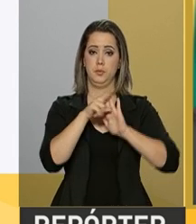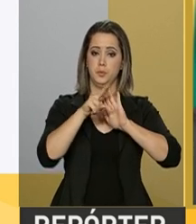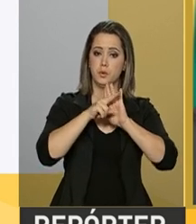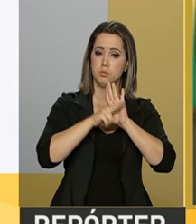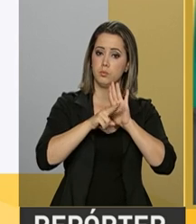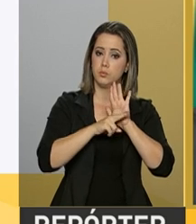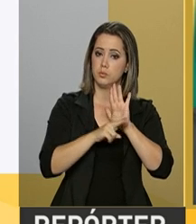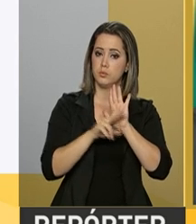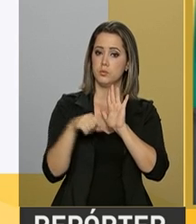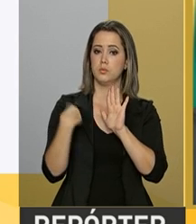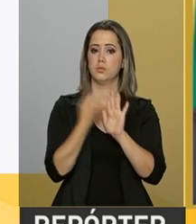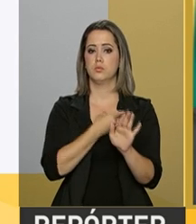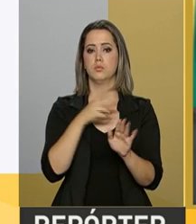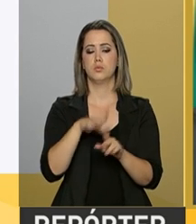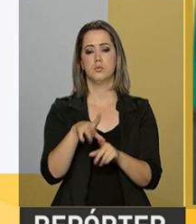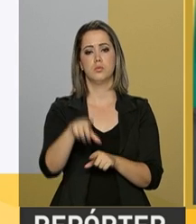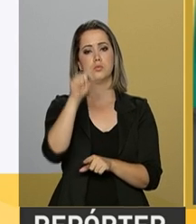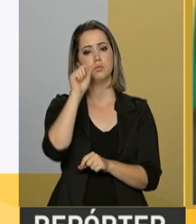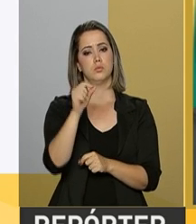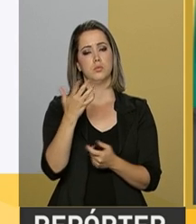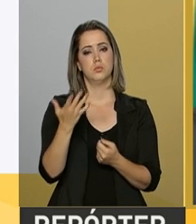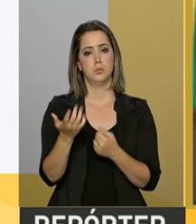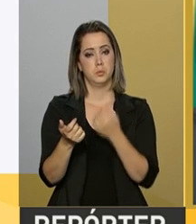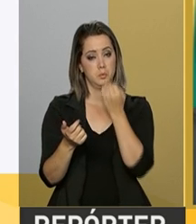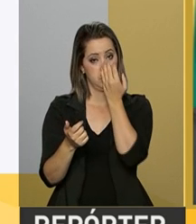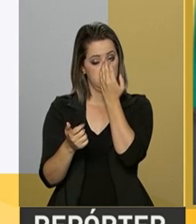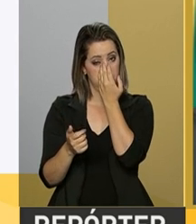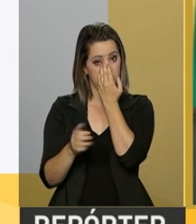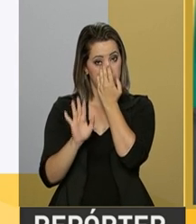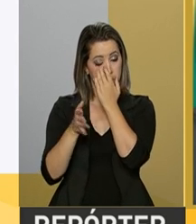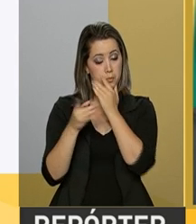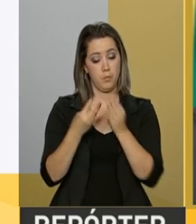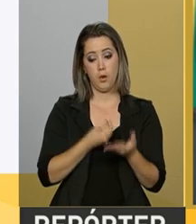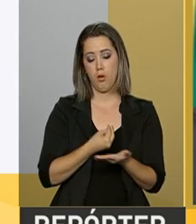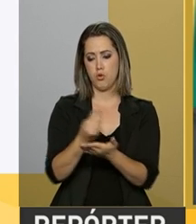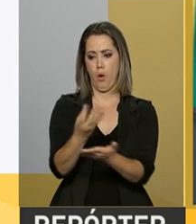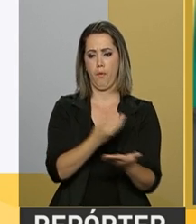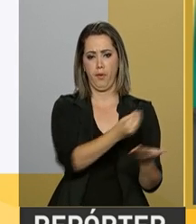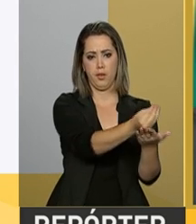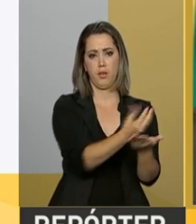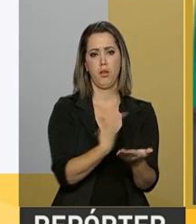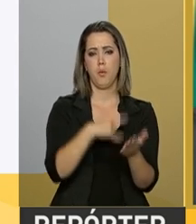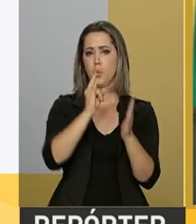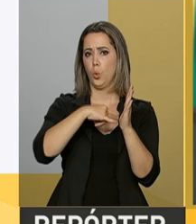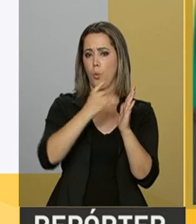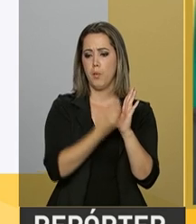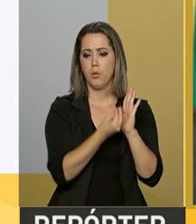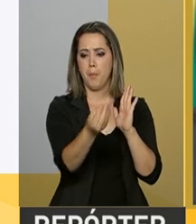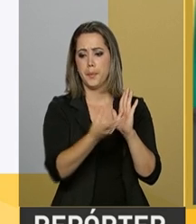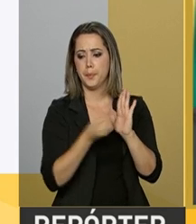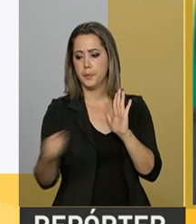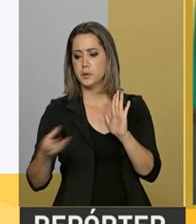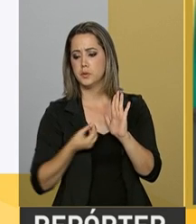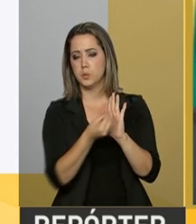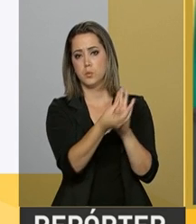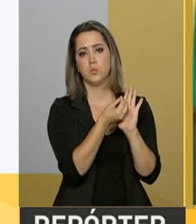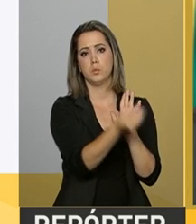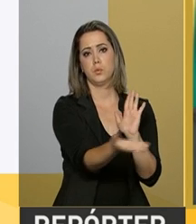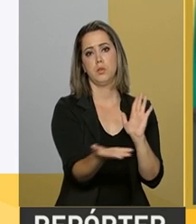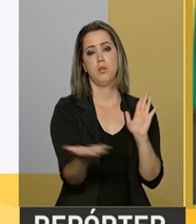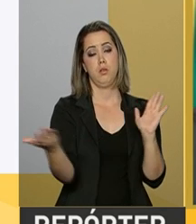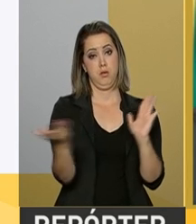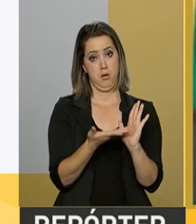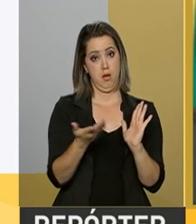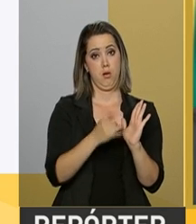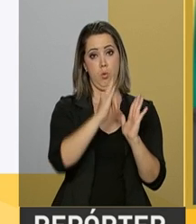eh que nós eh tomamos né Nós já distribuímos milhares de títulos de pro verdade e agora com a aprovação